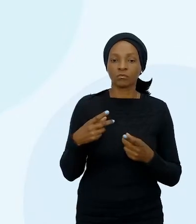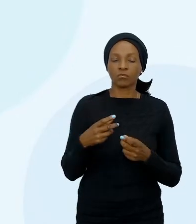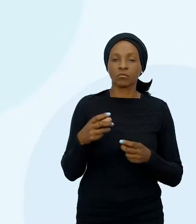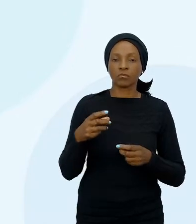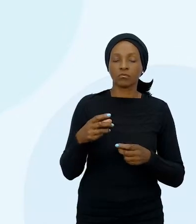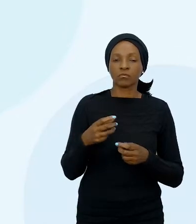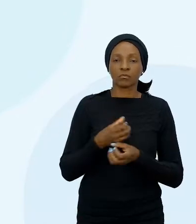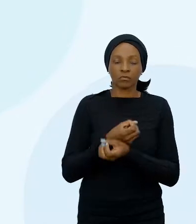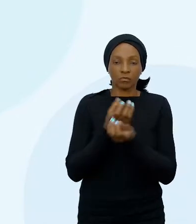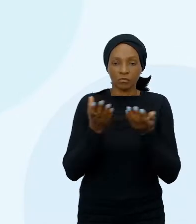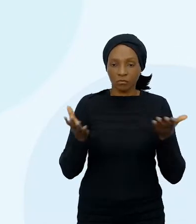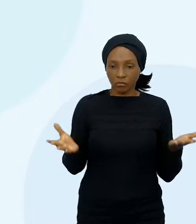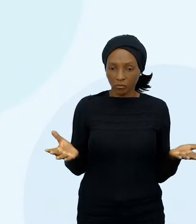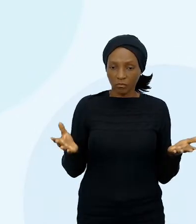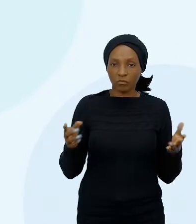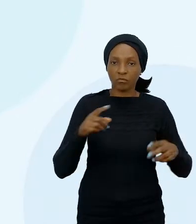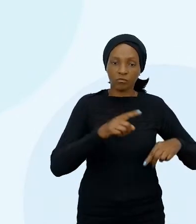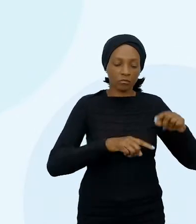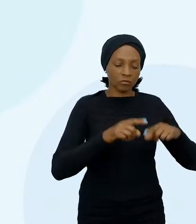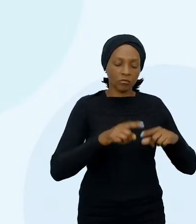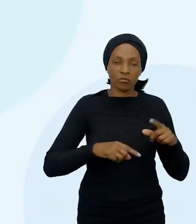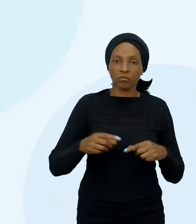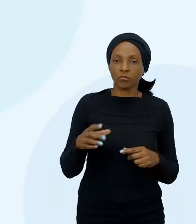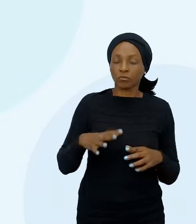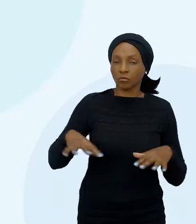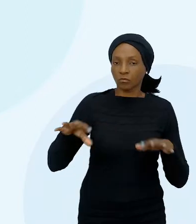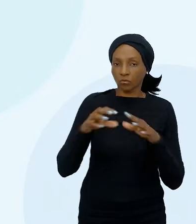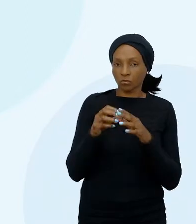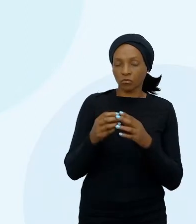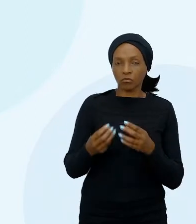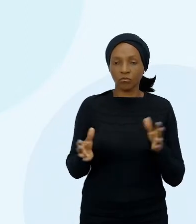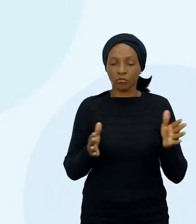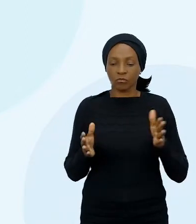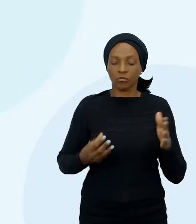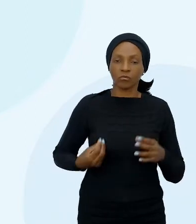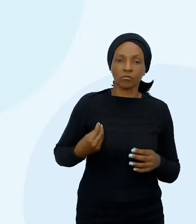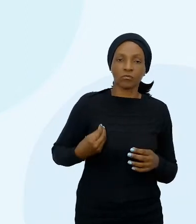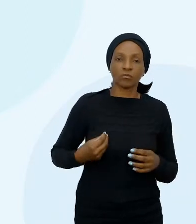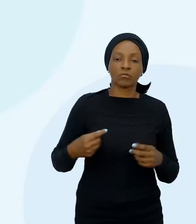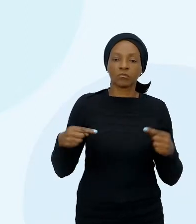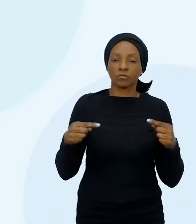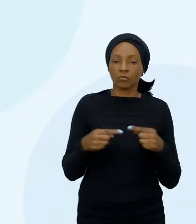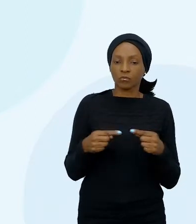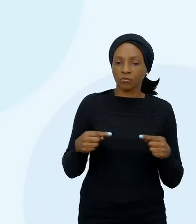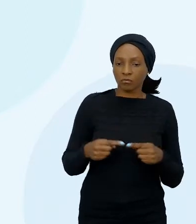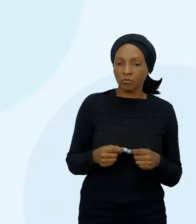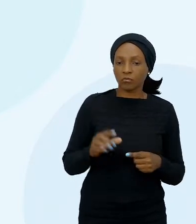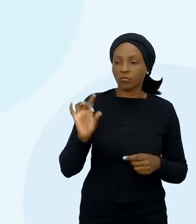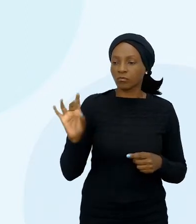compartilhada pelo ciclo de vida dos produtos, né, são as atribuições